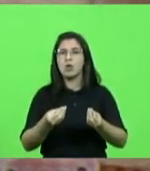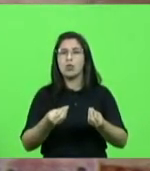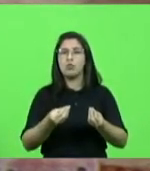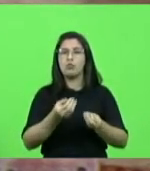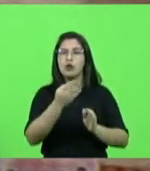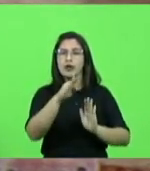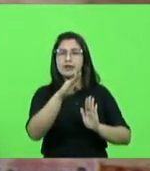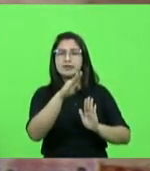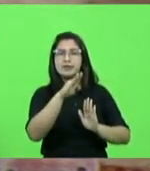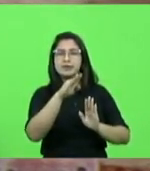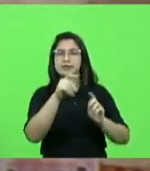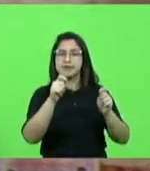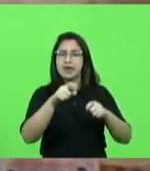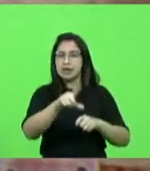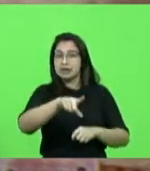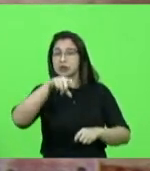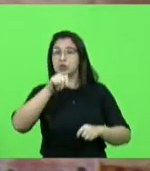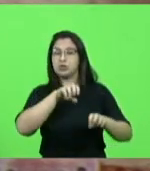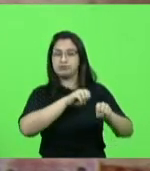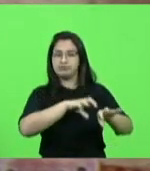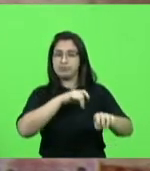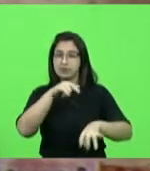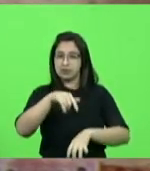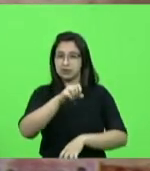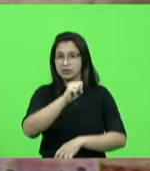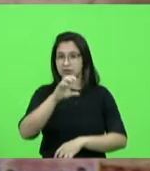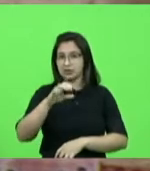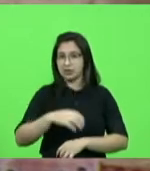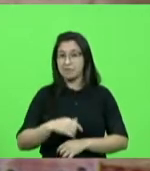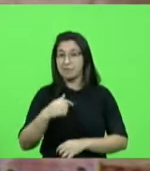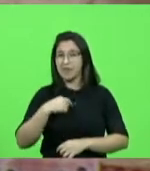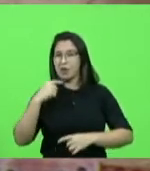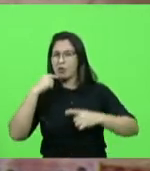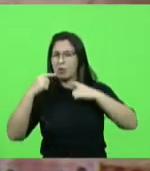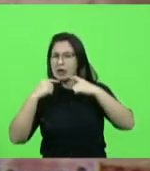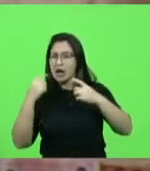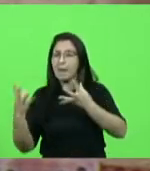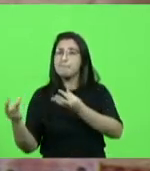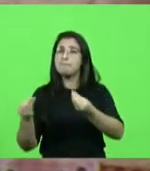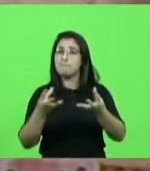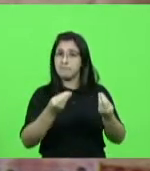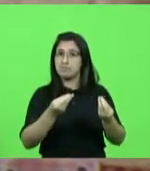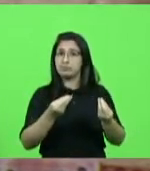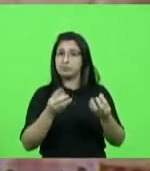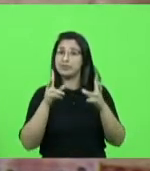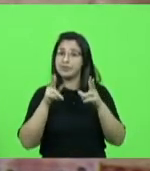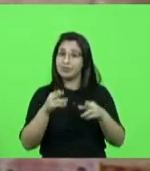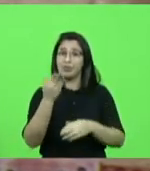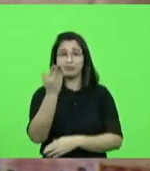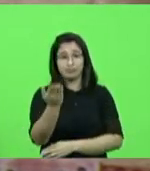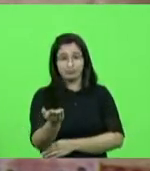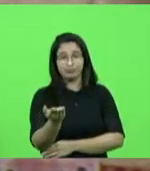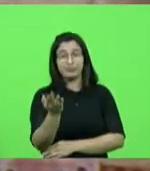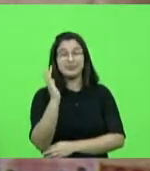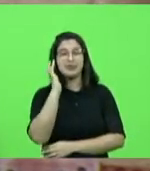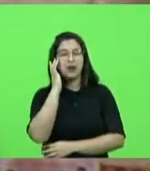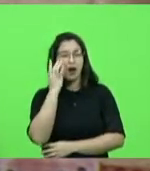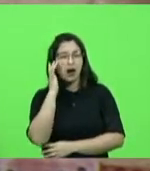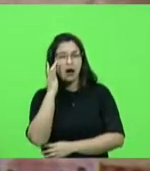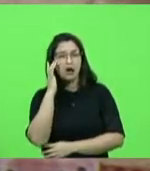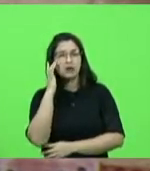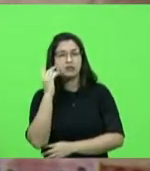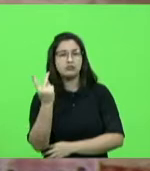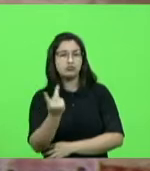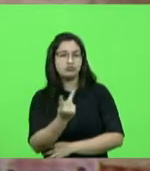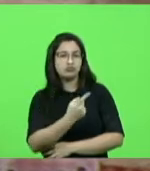de ensino aqui em Santa Catarina. Eu tenho muitas dúvidas também, como Vossa Excelência, e acho que nós